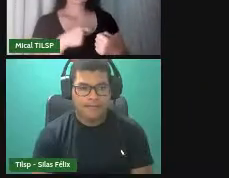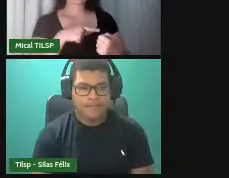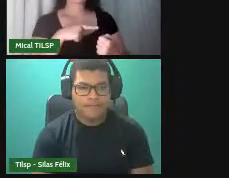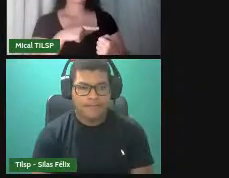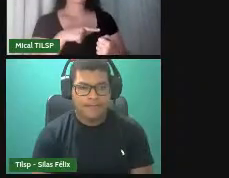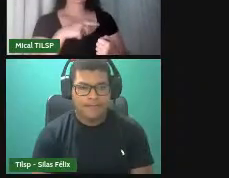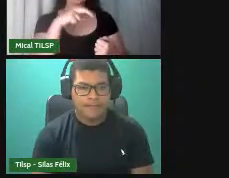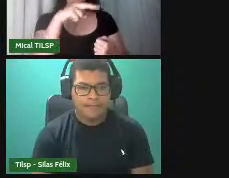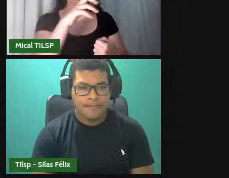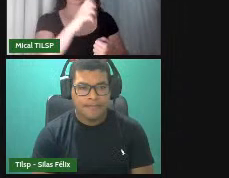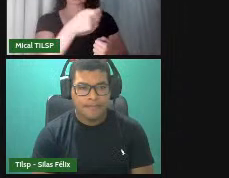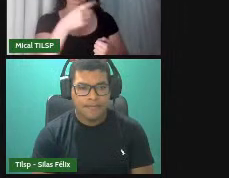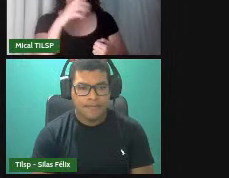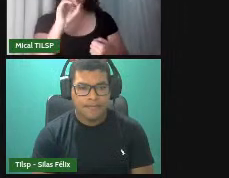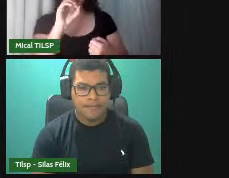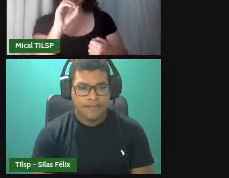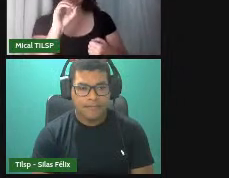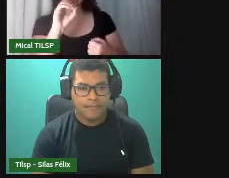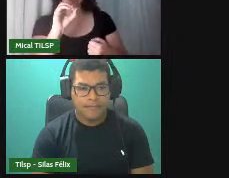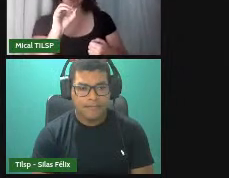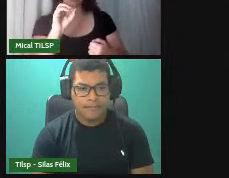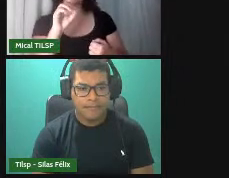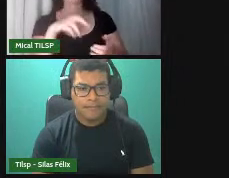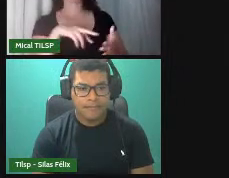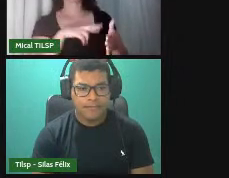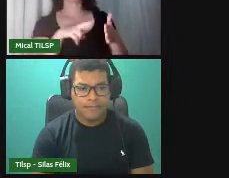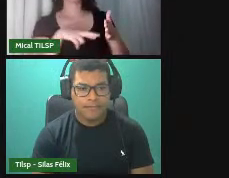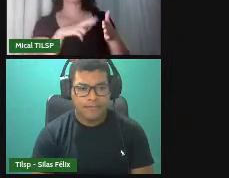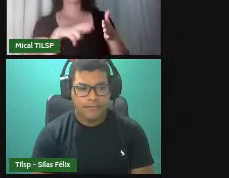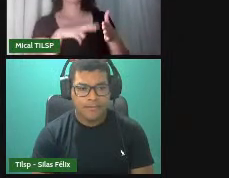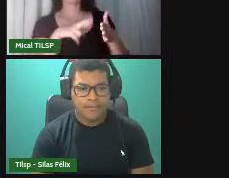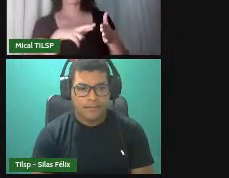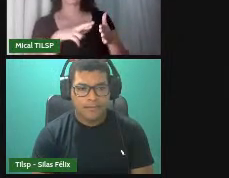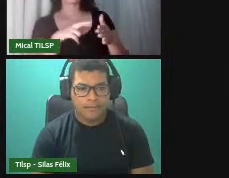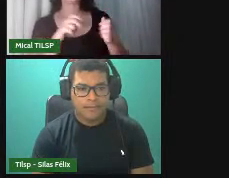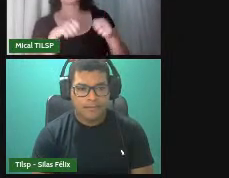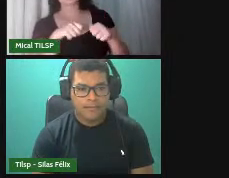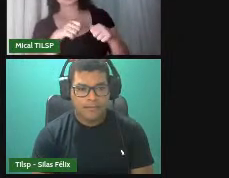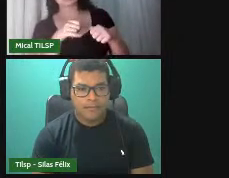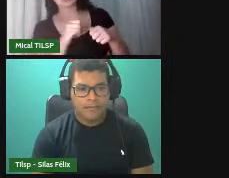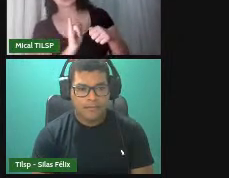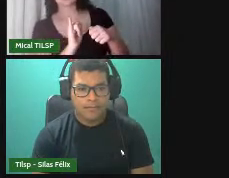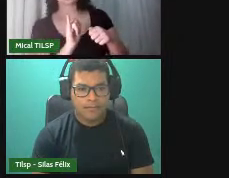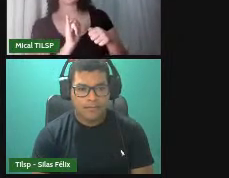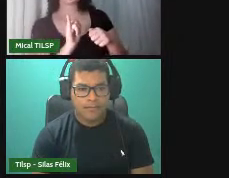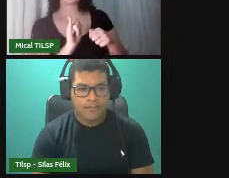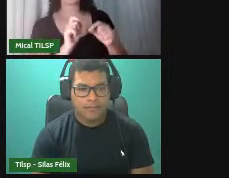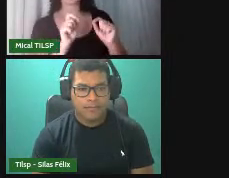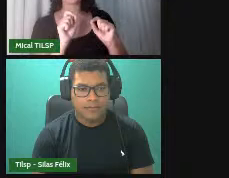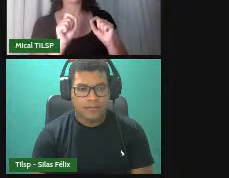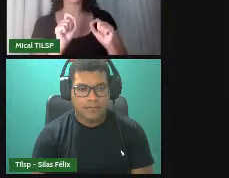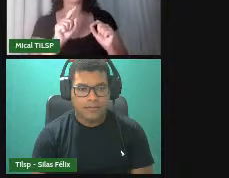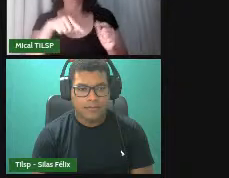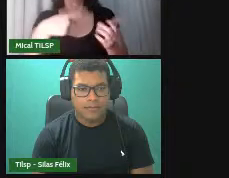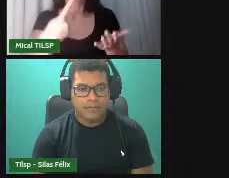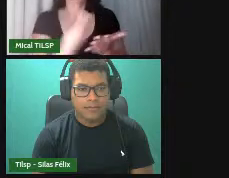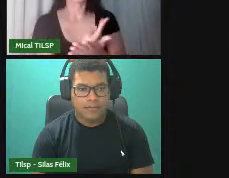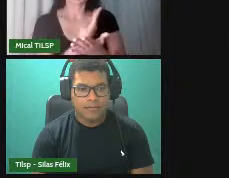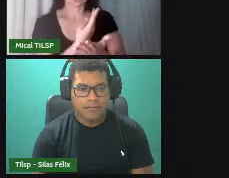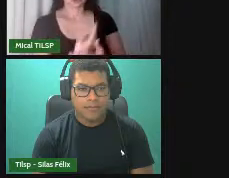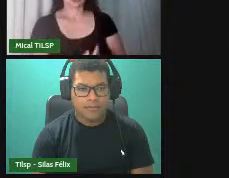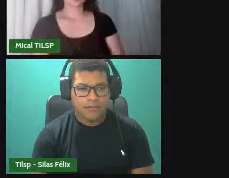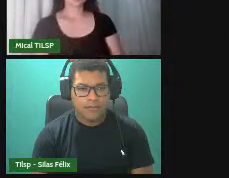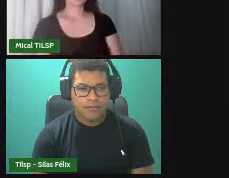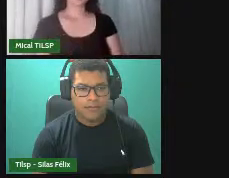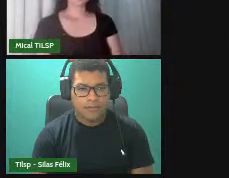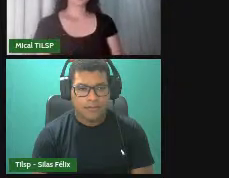isso? O perito ele tem que ver se a conduta causou o resultado. Né? A gente analisa